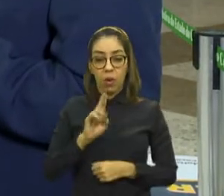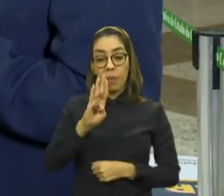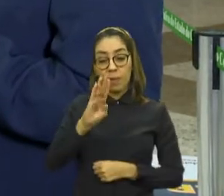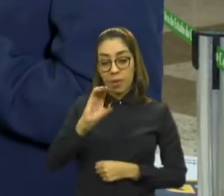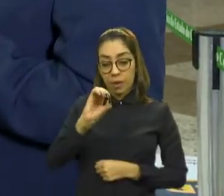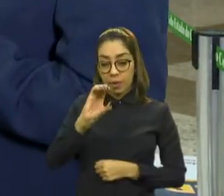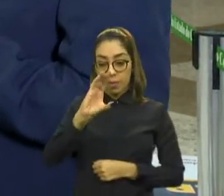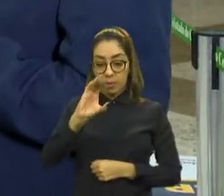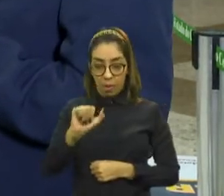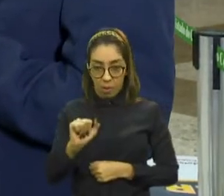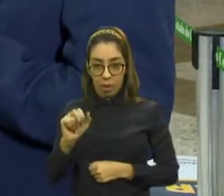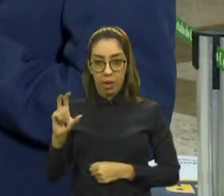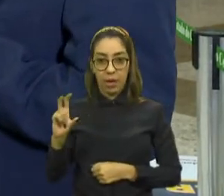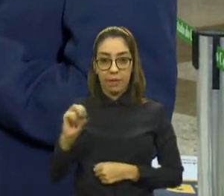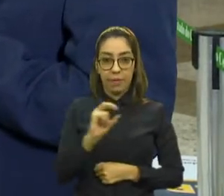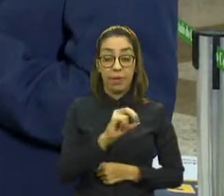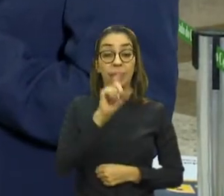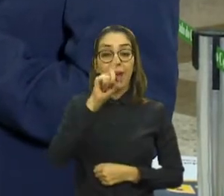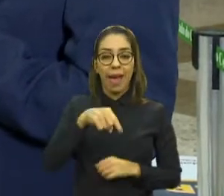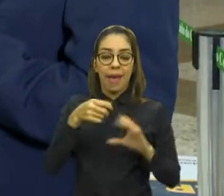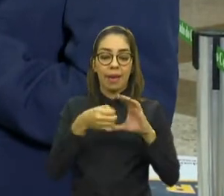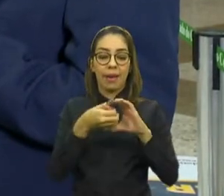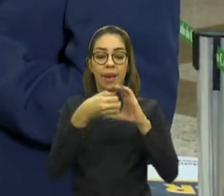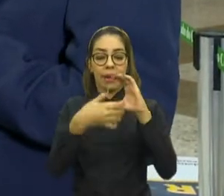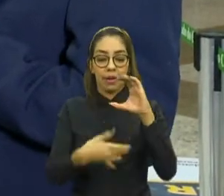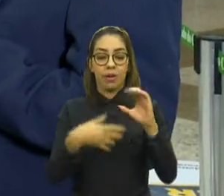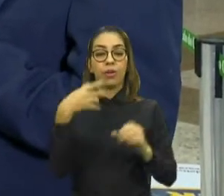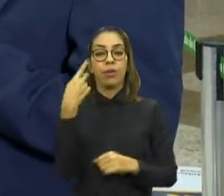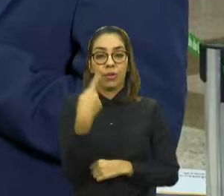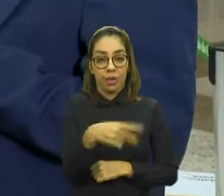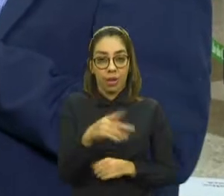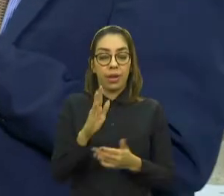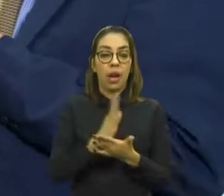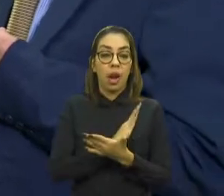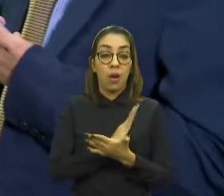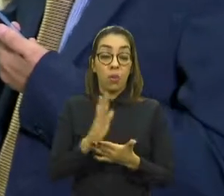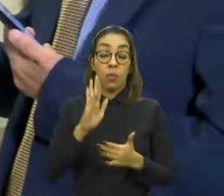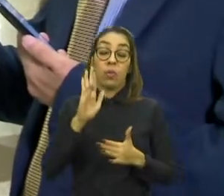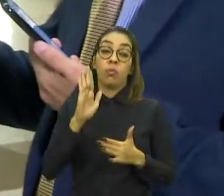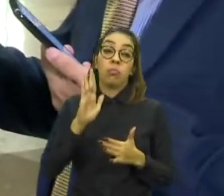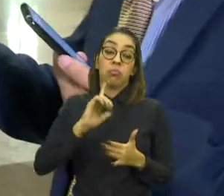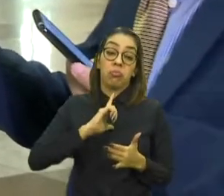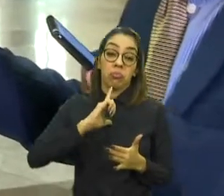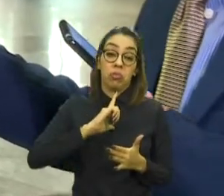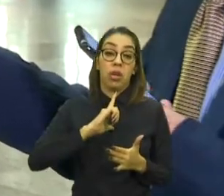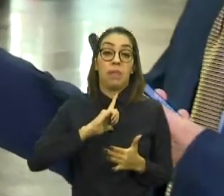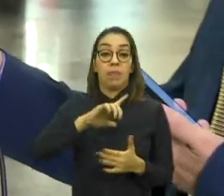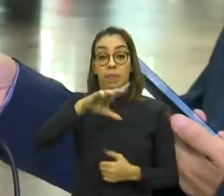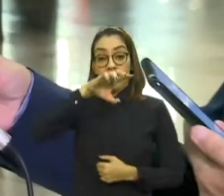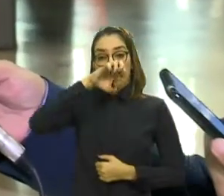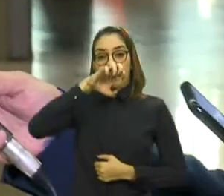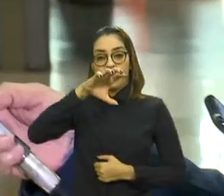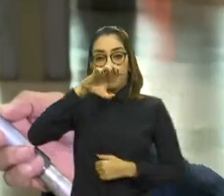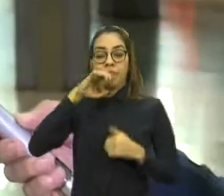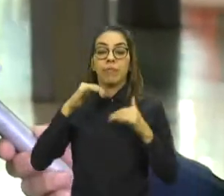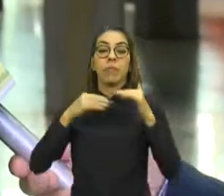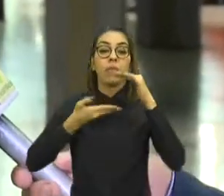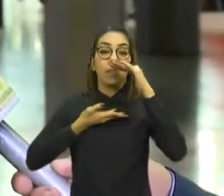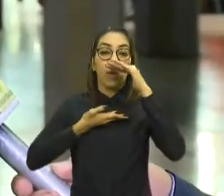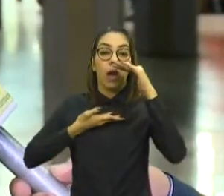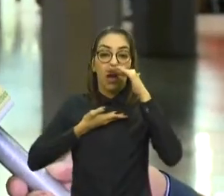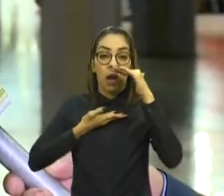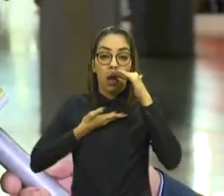várias manifestações características de certos vírus. Alguns causam manifestações do trato respiratório superior, outros do